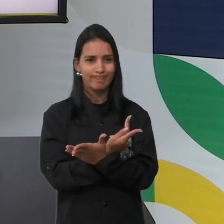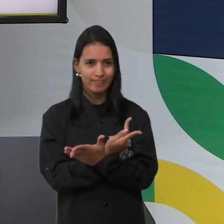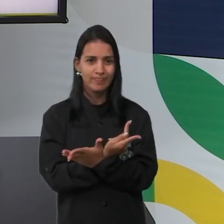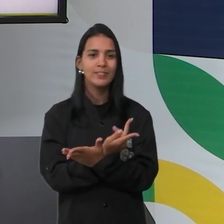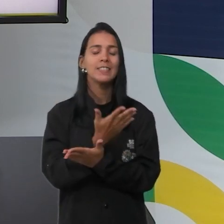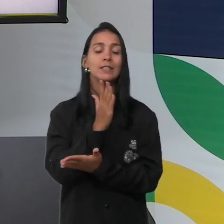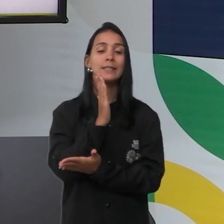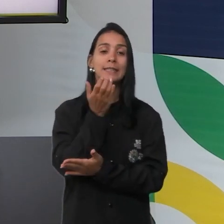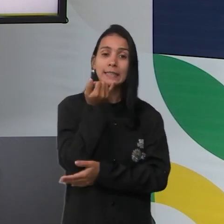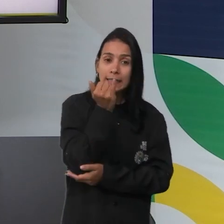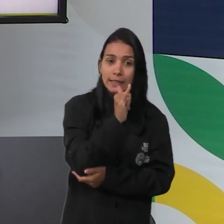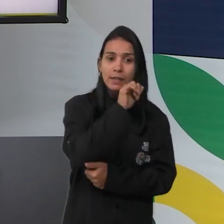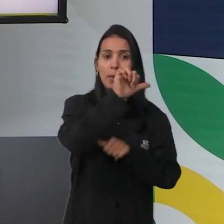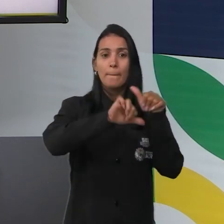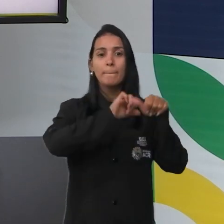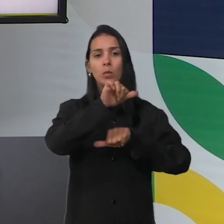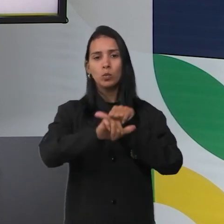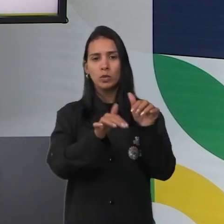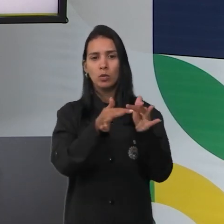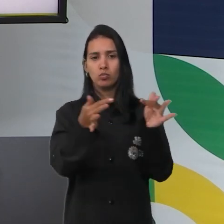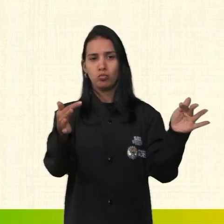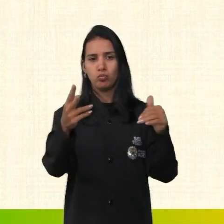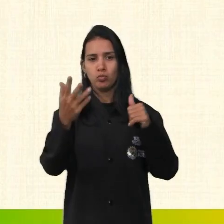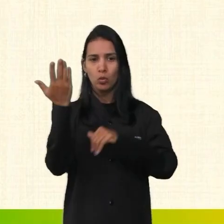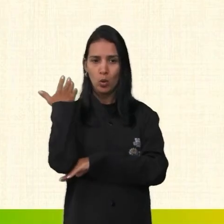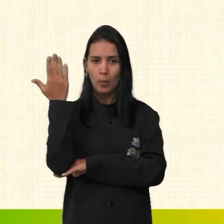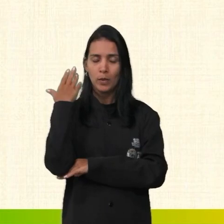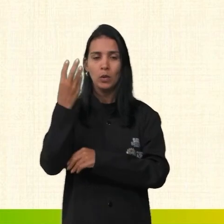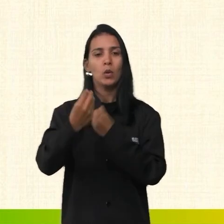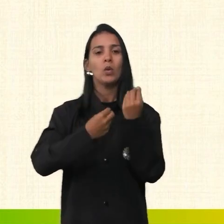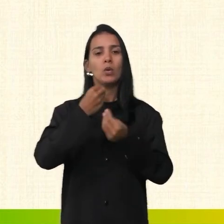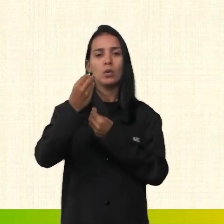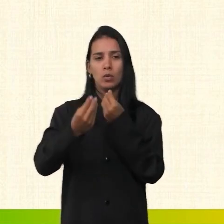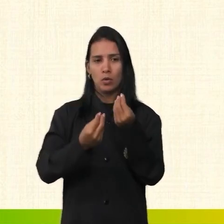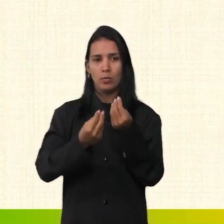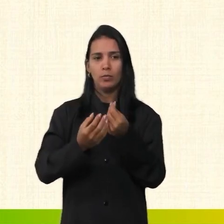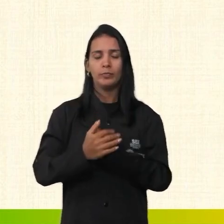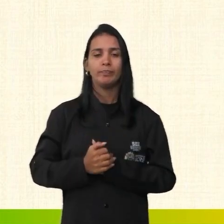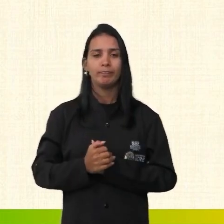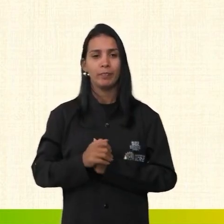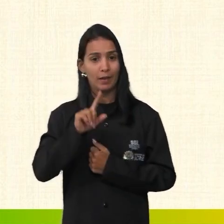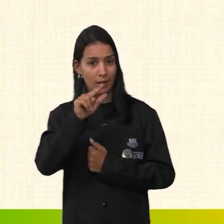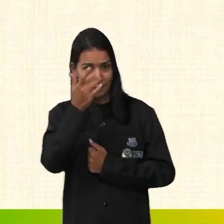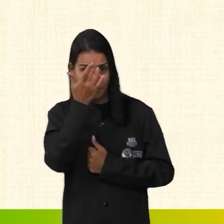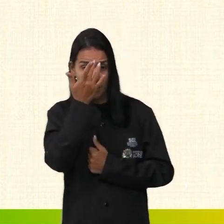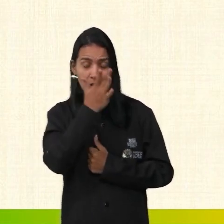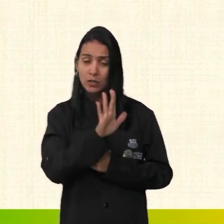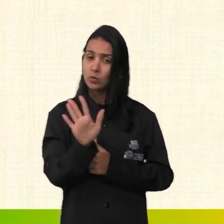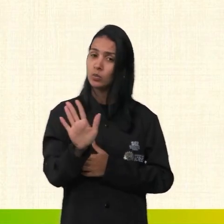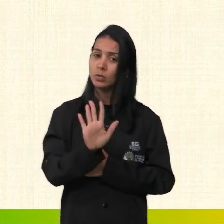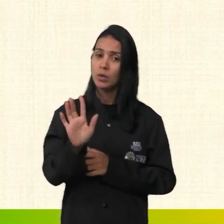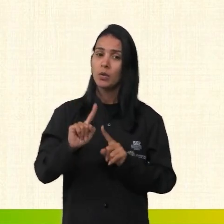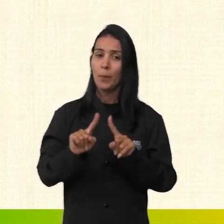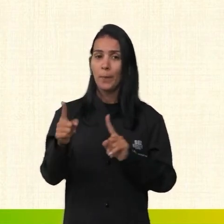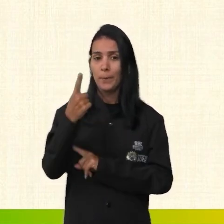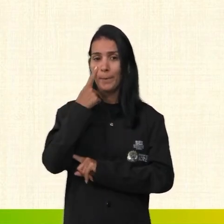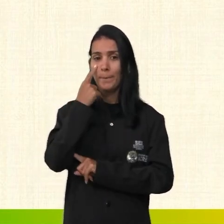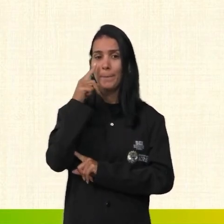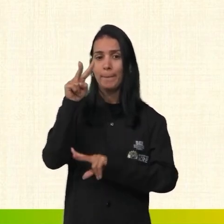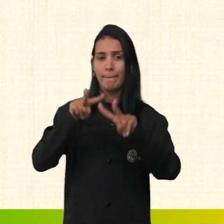a modificação do passado simples? Observem, não é tão fácil, porém, vocês vão observar, nós temos